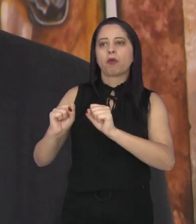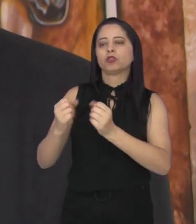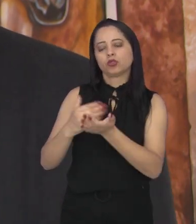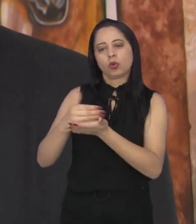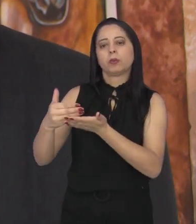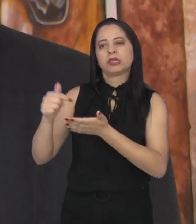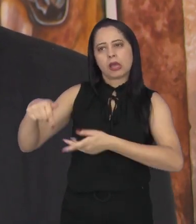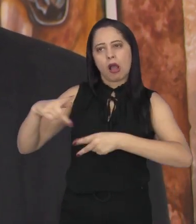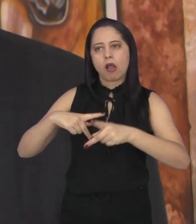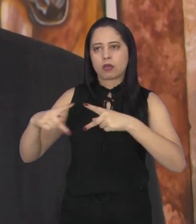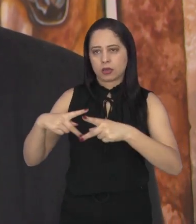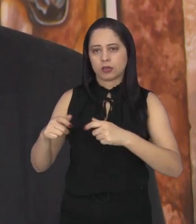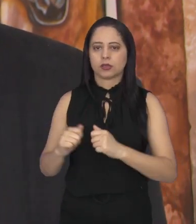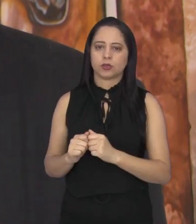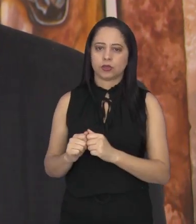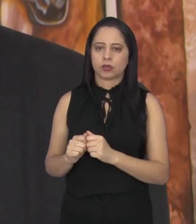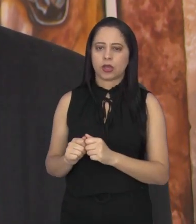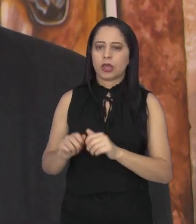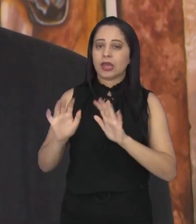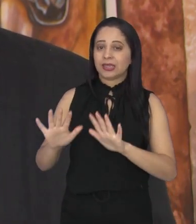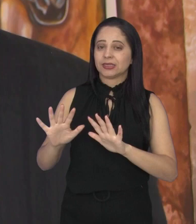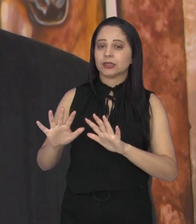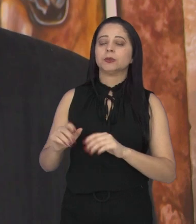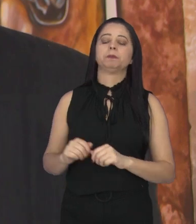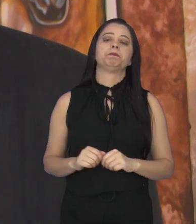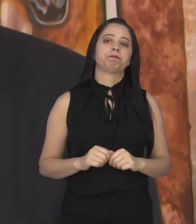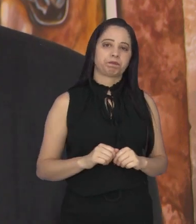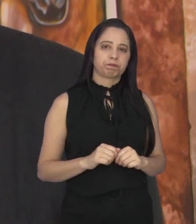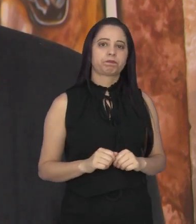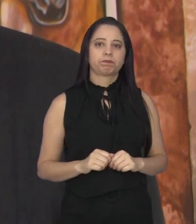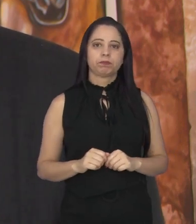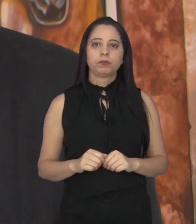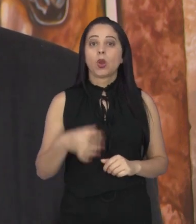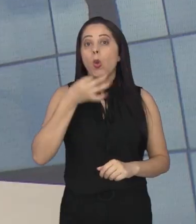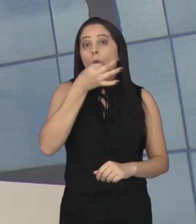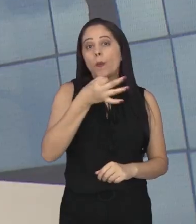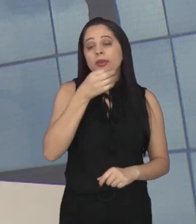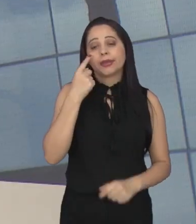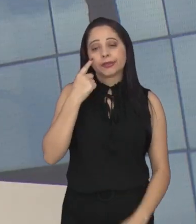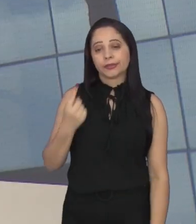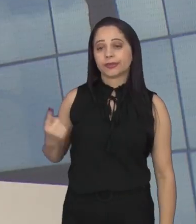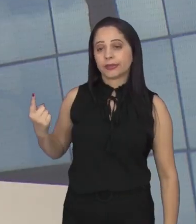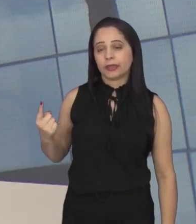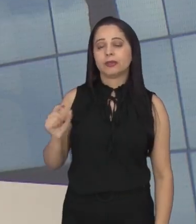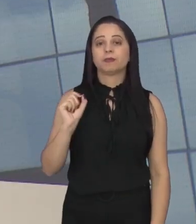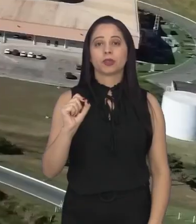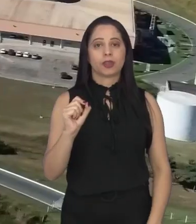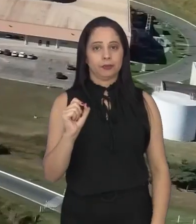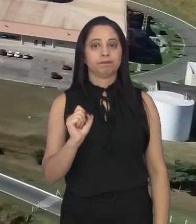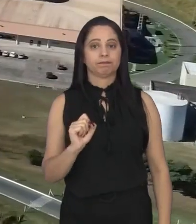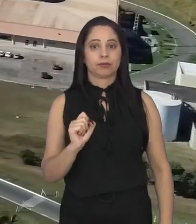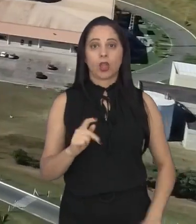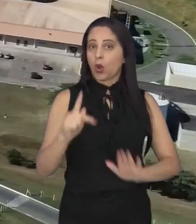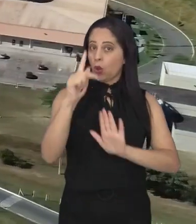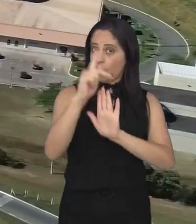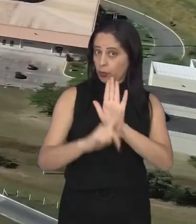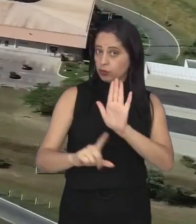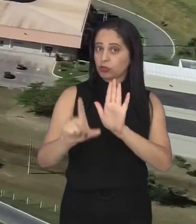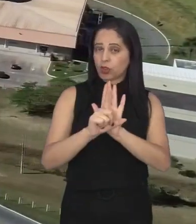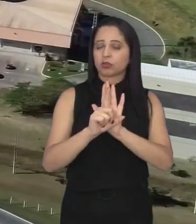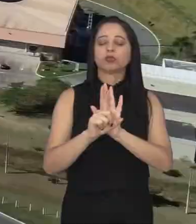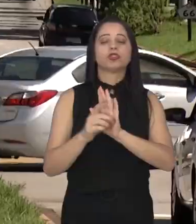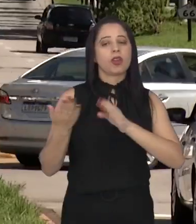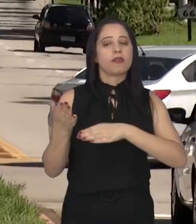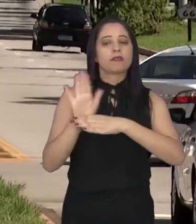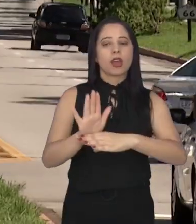áreas podem surgir na rede pública, então todo o entorno ganha demais. Ainda segundo o Petit, a expectativa é que o programa